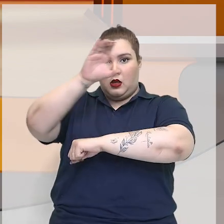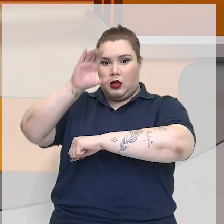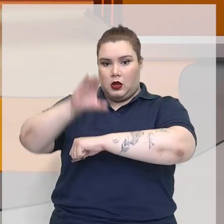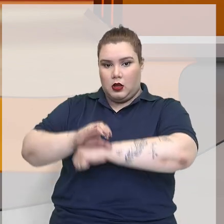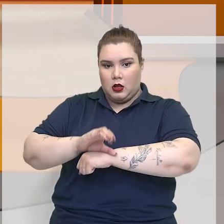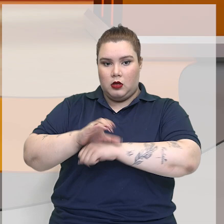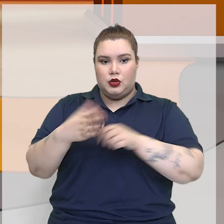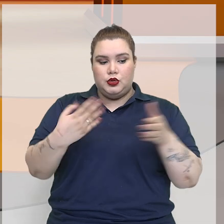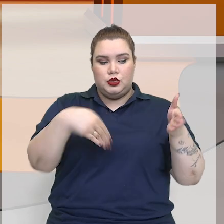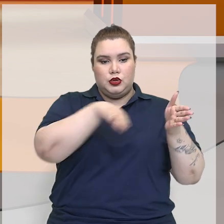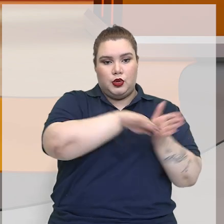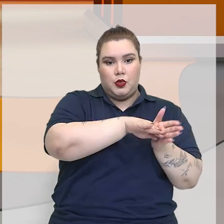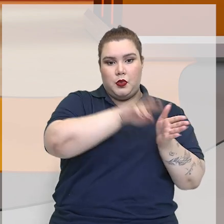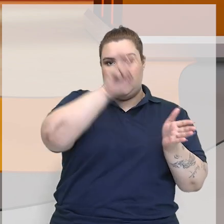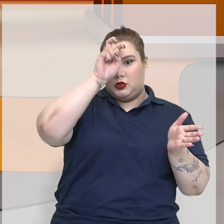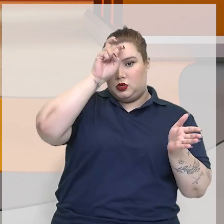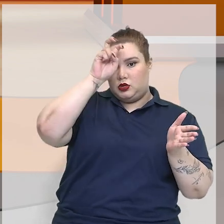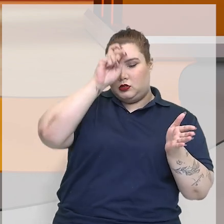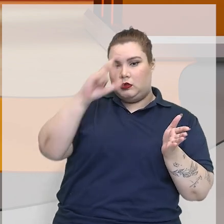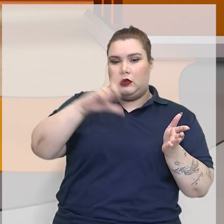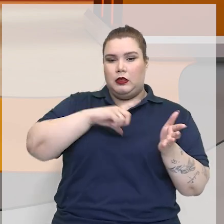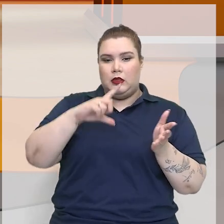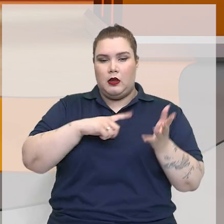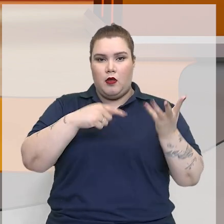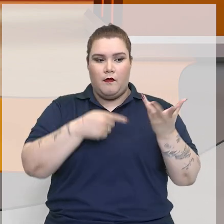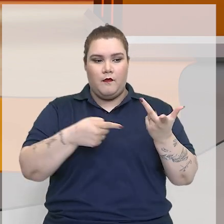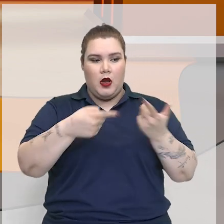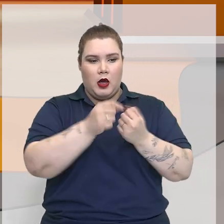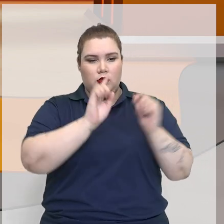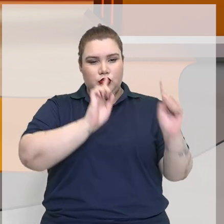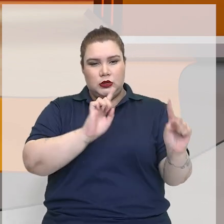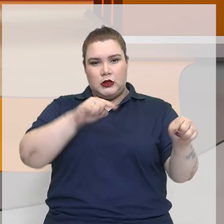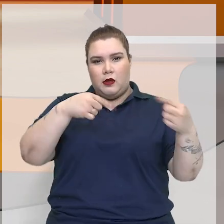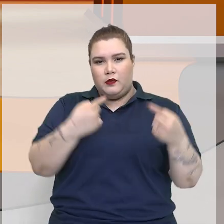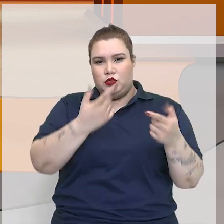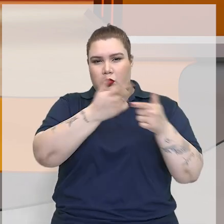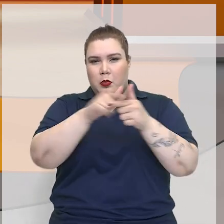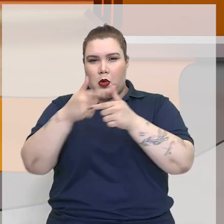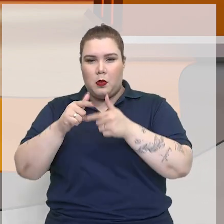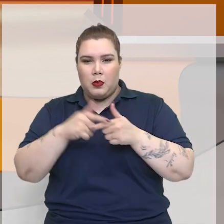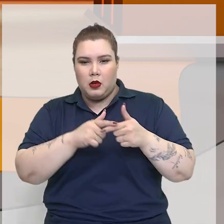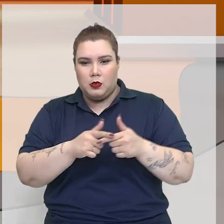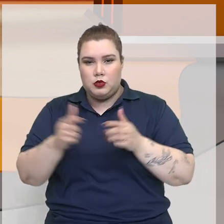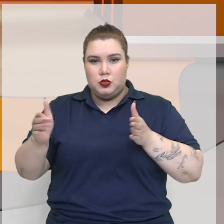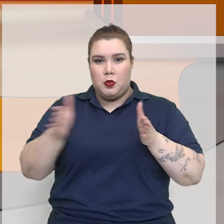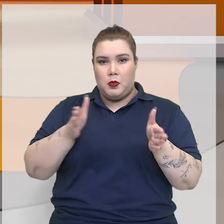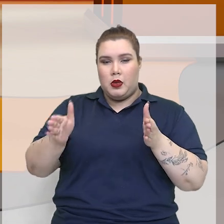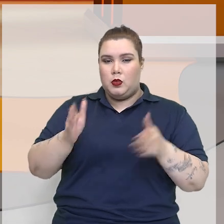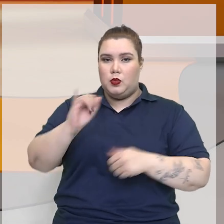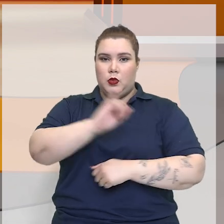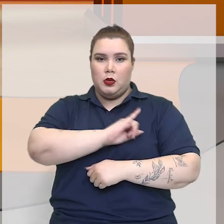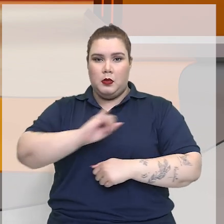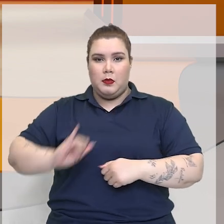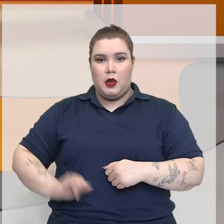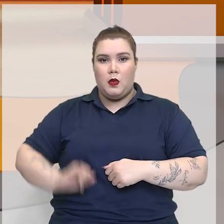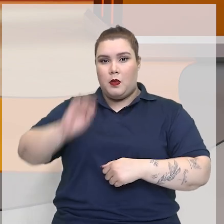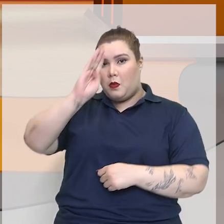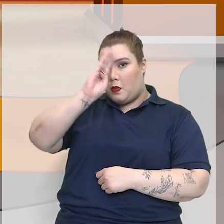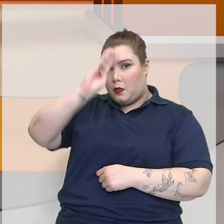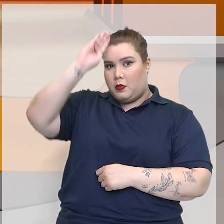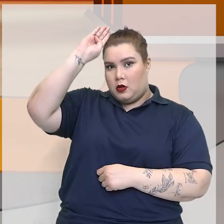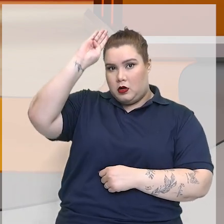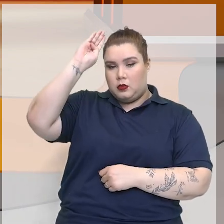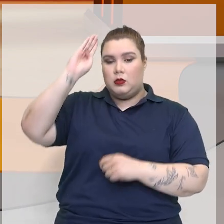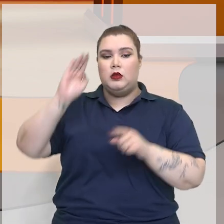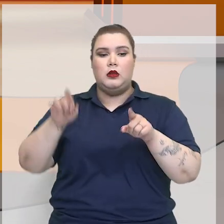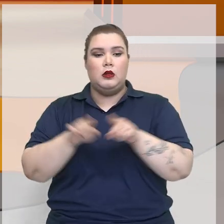pelo Egito, né, enfrenta os desafios dos tempos do Império Romano, dos romanos,